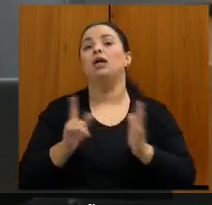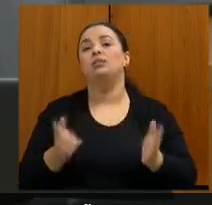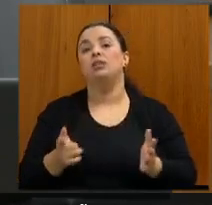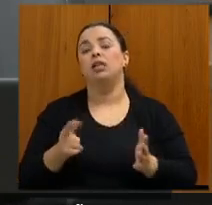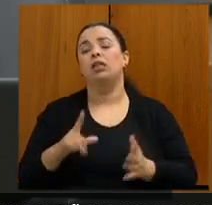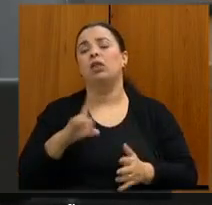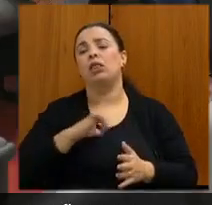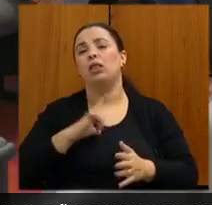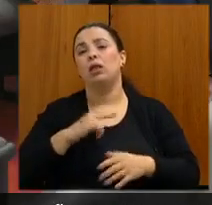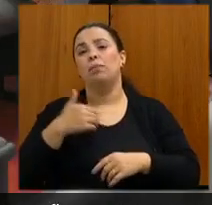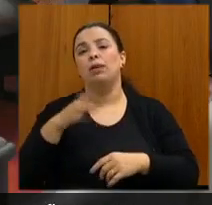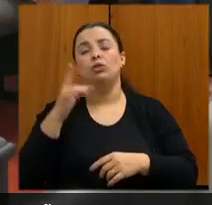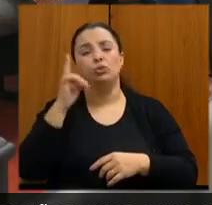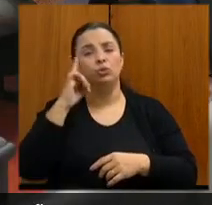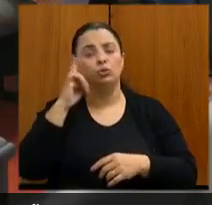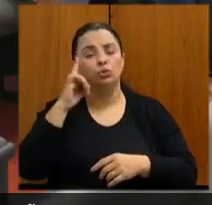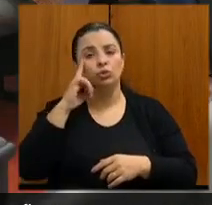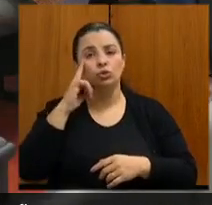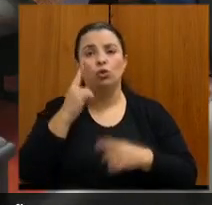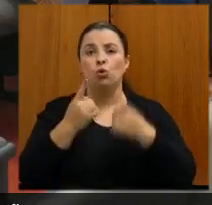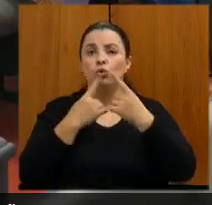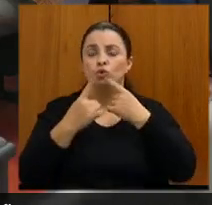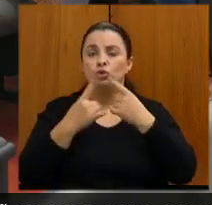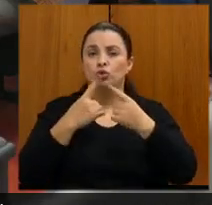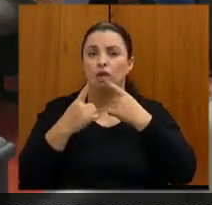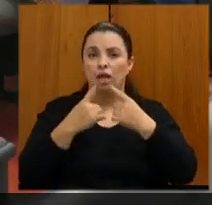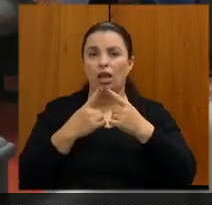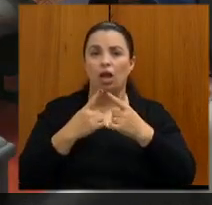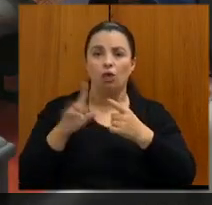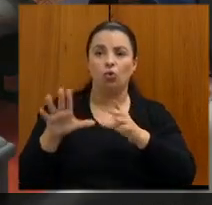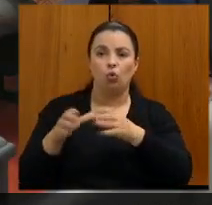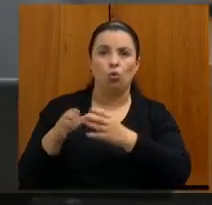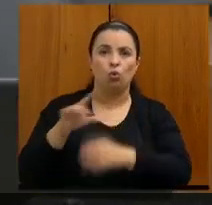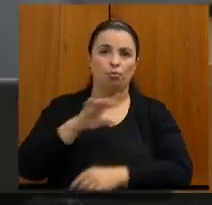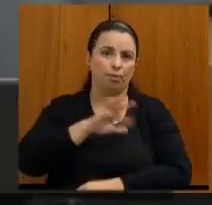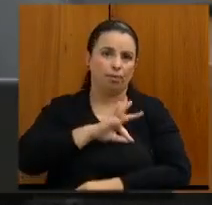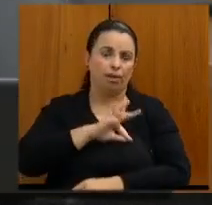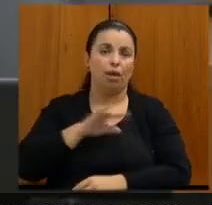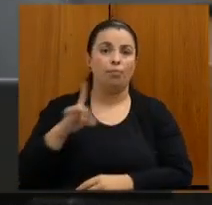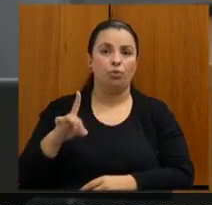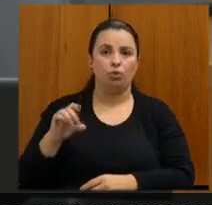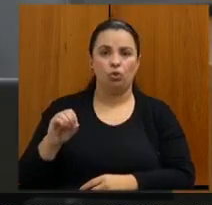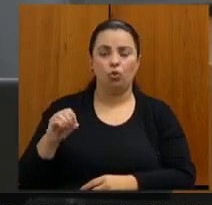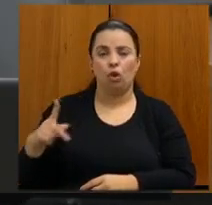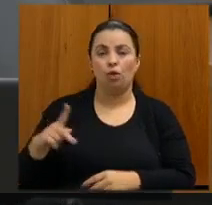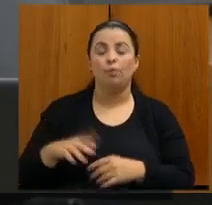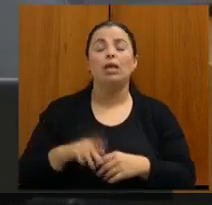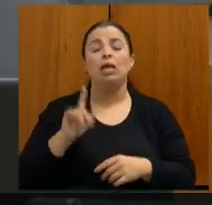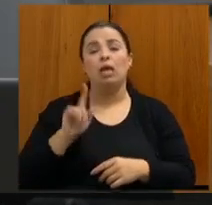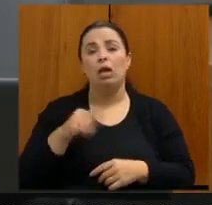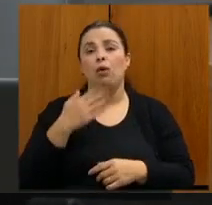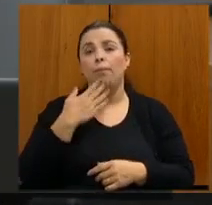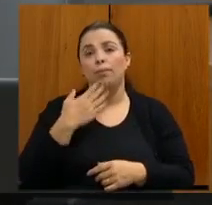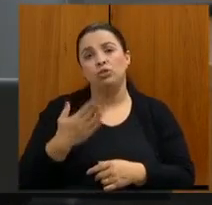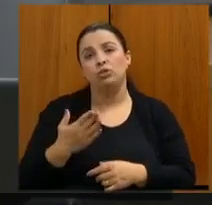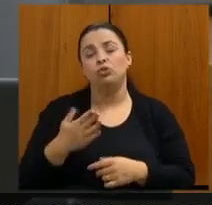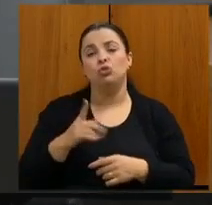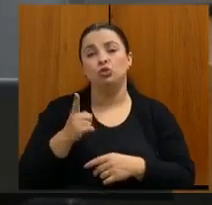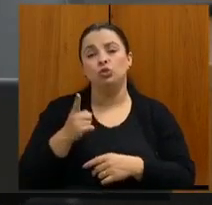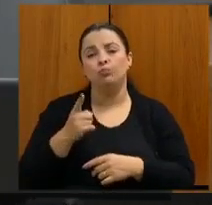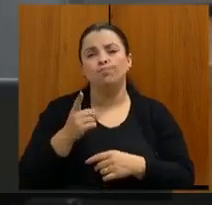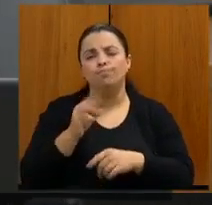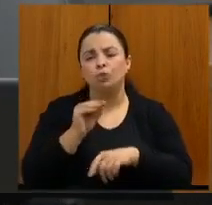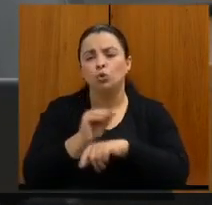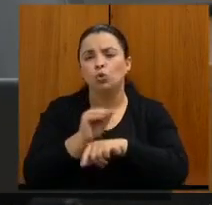é e o paradoxo É nesse sentido E aí E é claro que é um pedido de cuidado que a gente